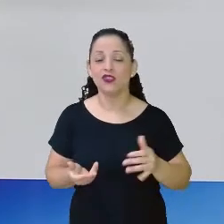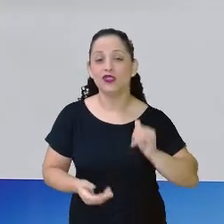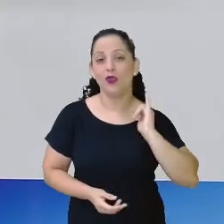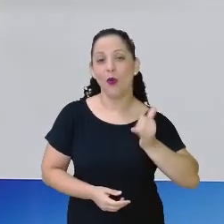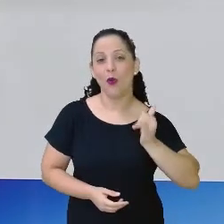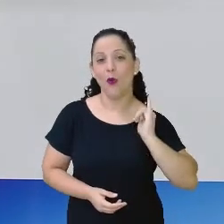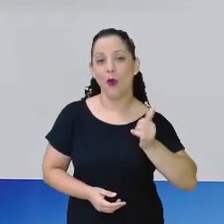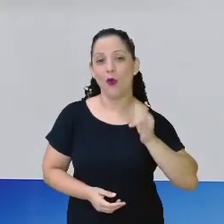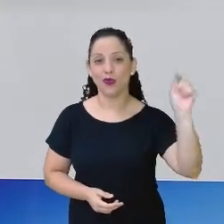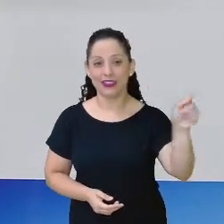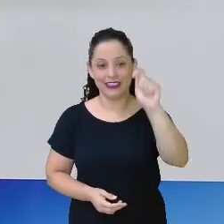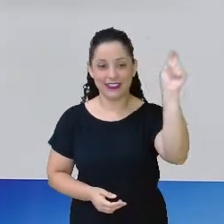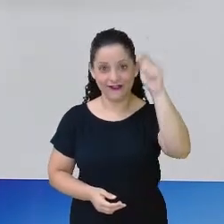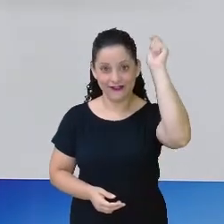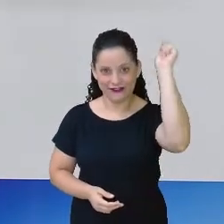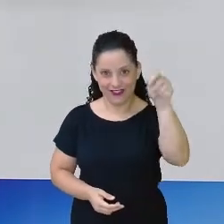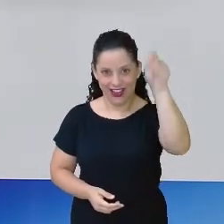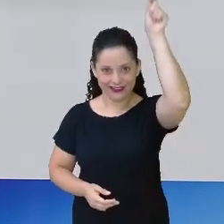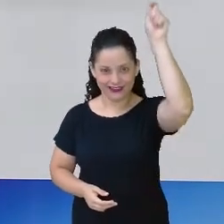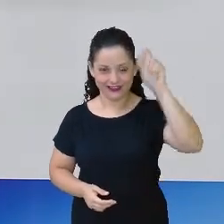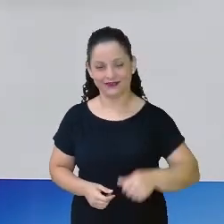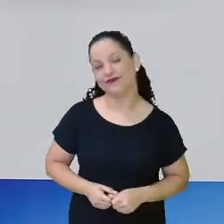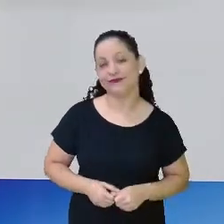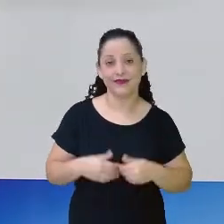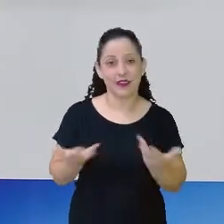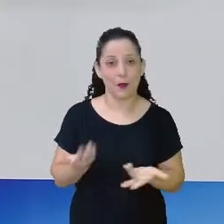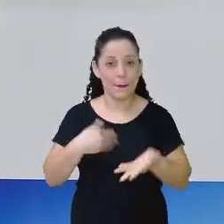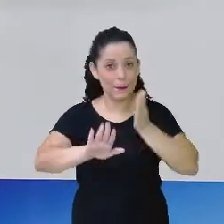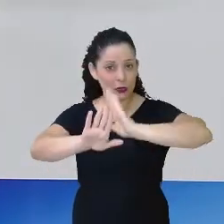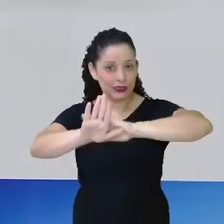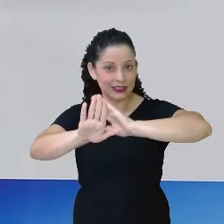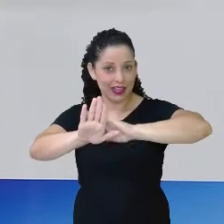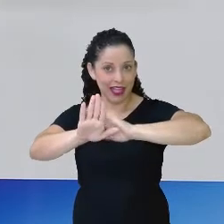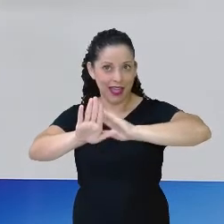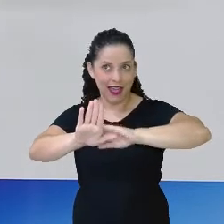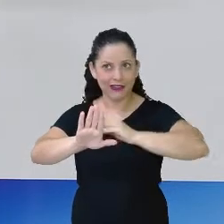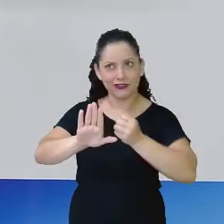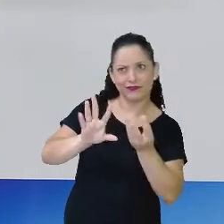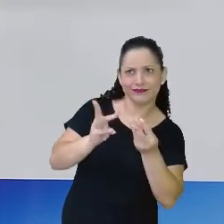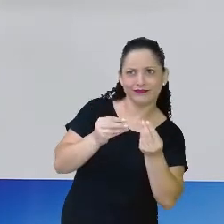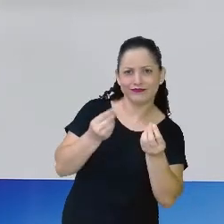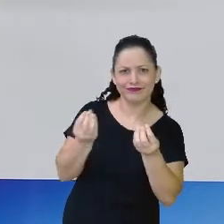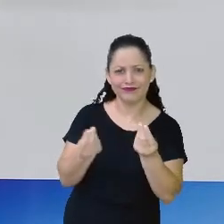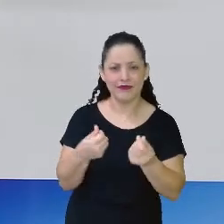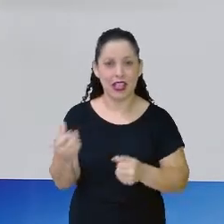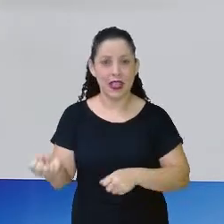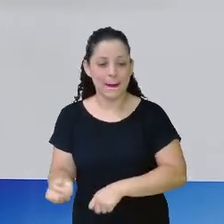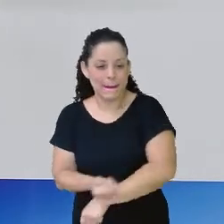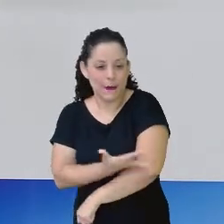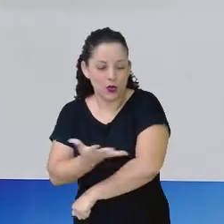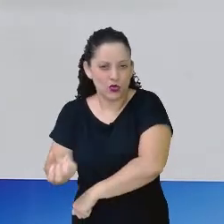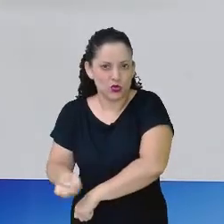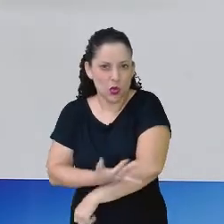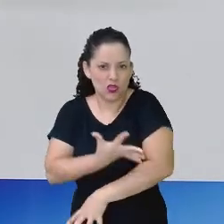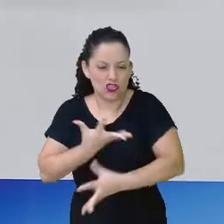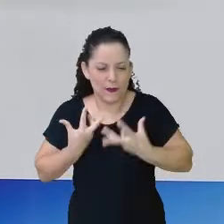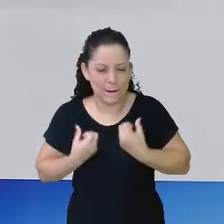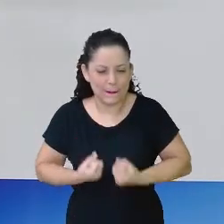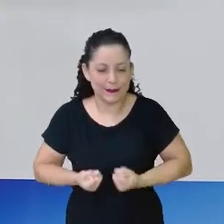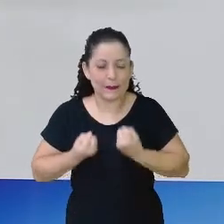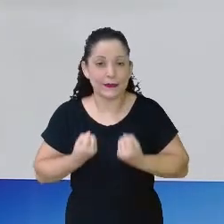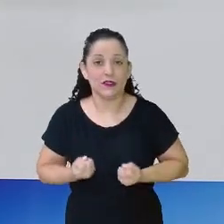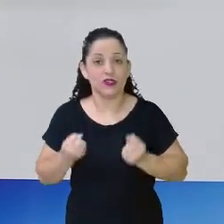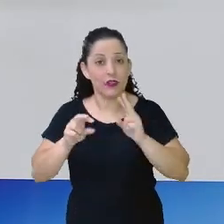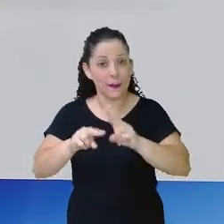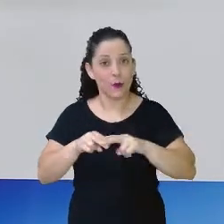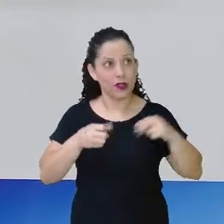o público, como são crianças, a gente não vê toda essa carga aí de emoções tão negativas, tão pesadas, porque com o passar do